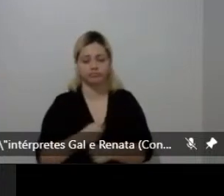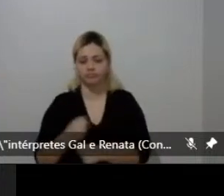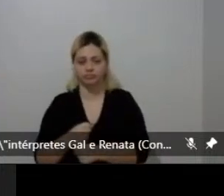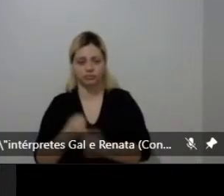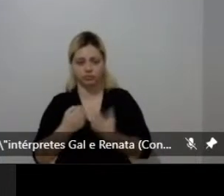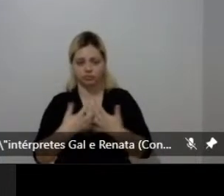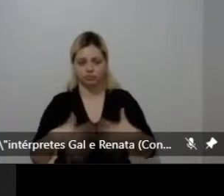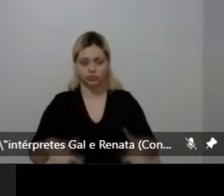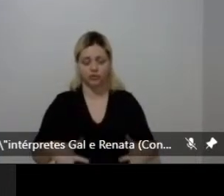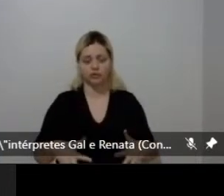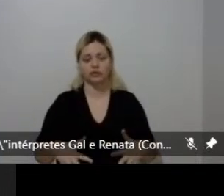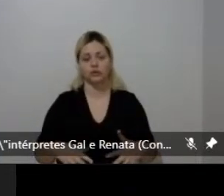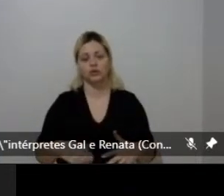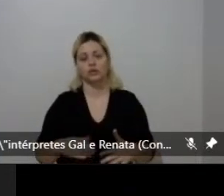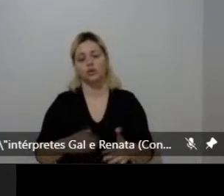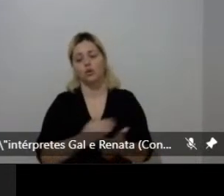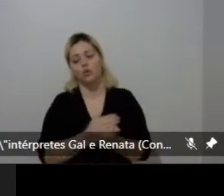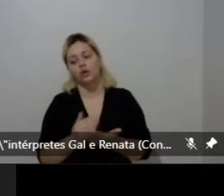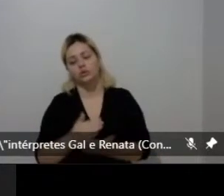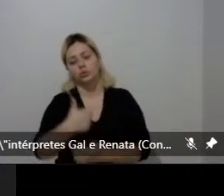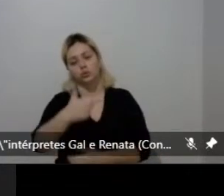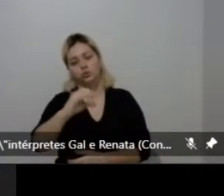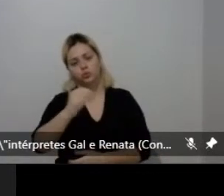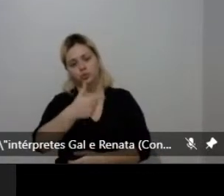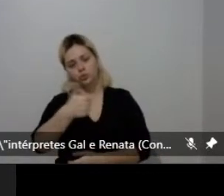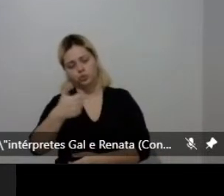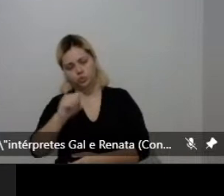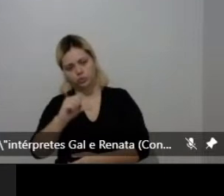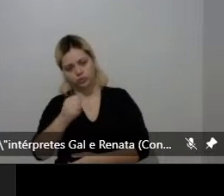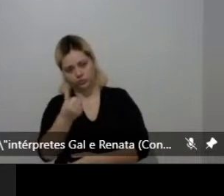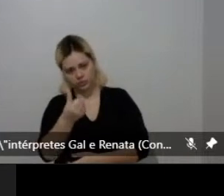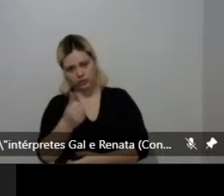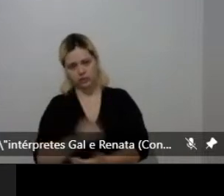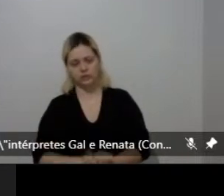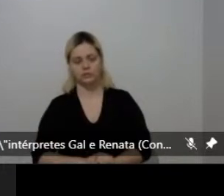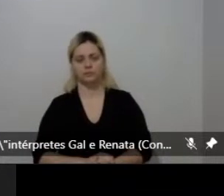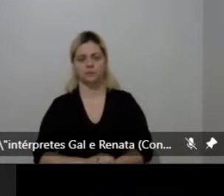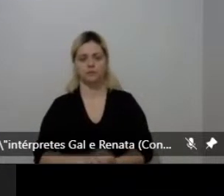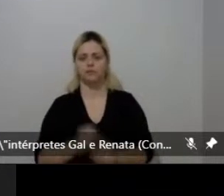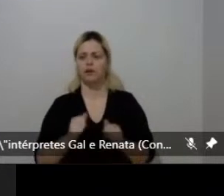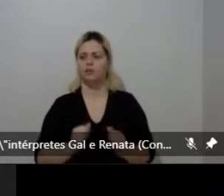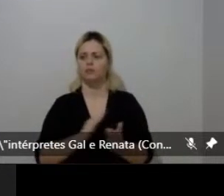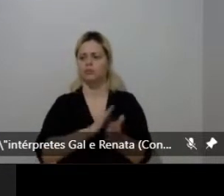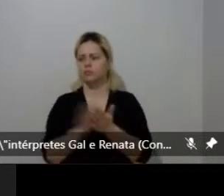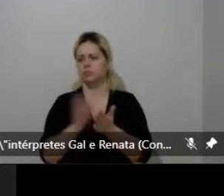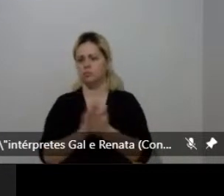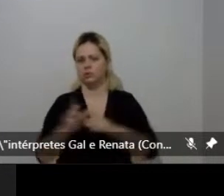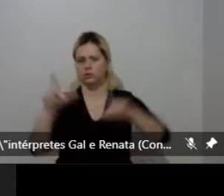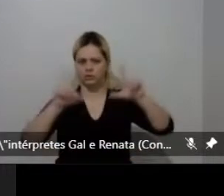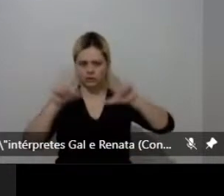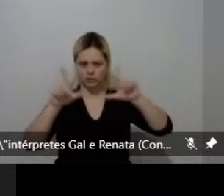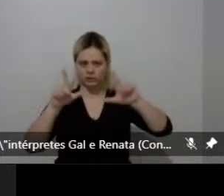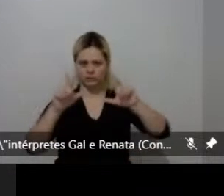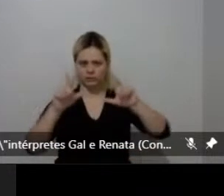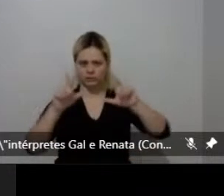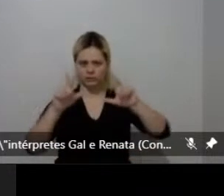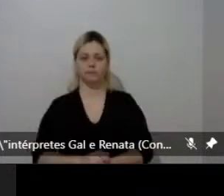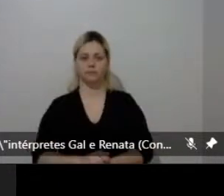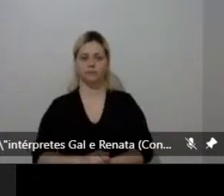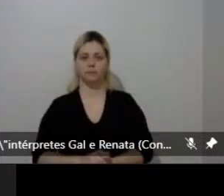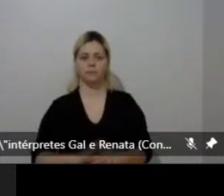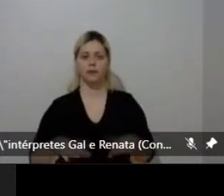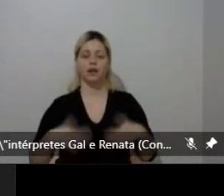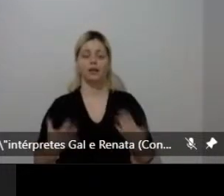de 2016, né? Pode passar a tela, por favor? Então,